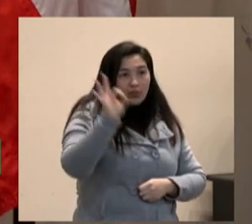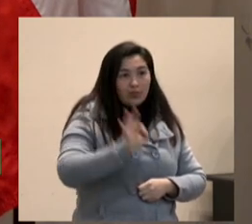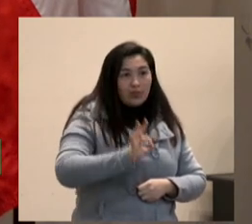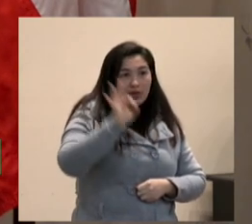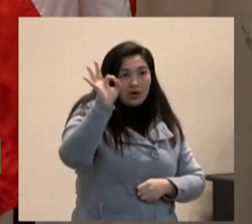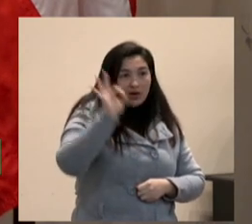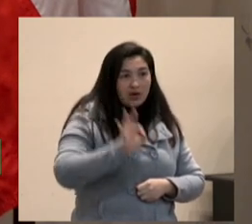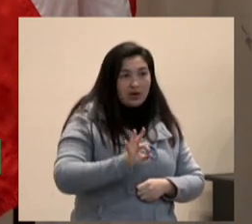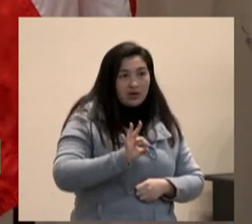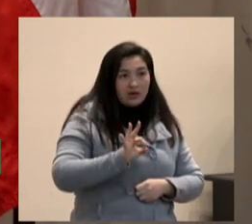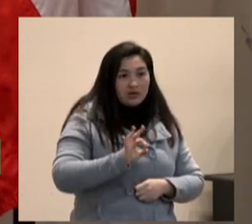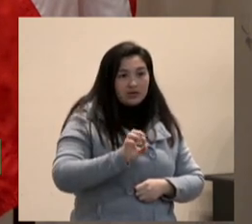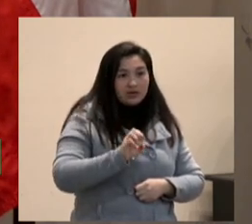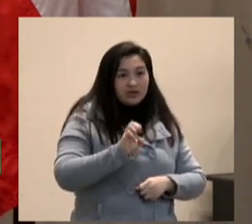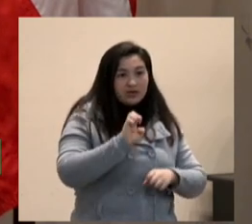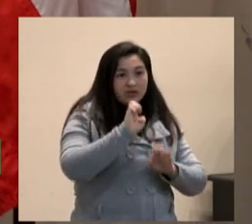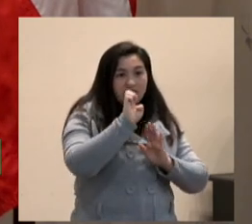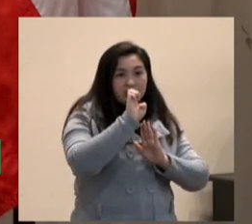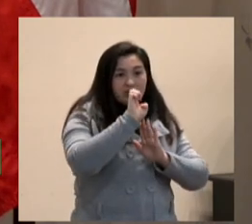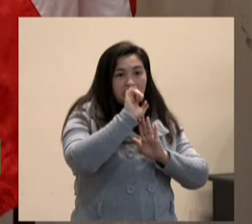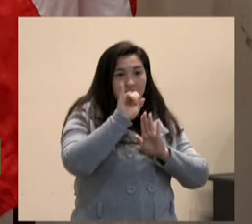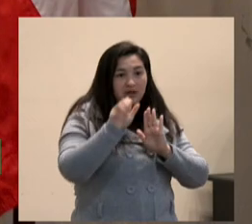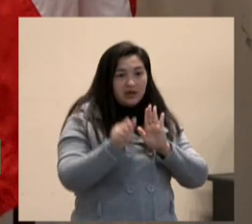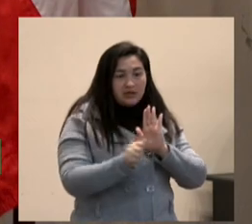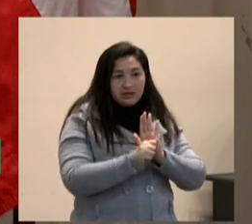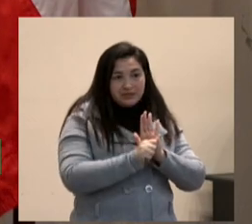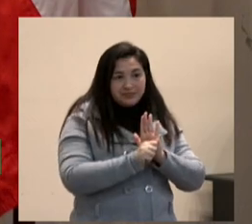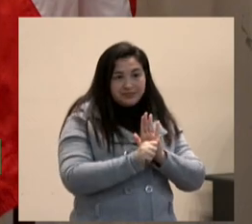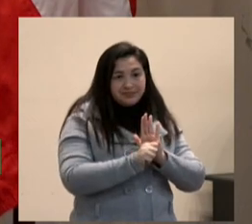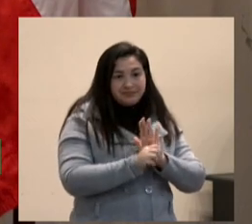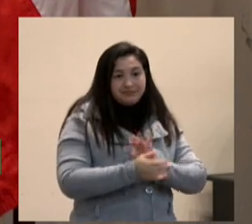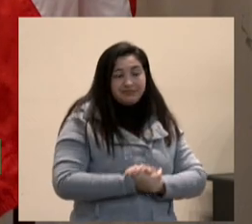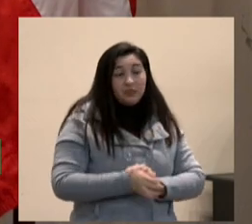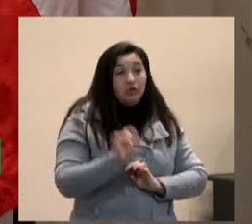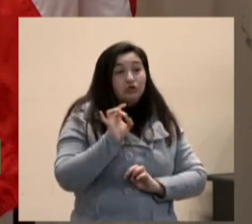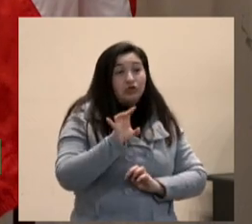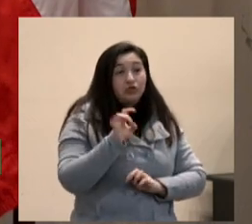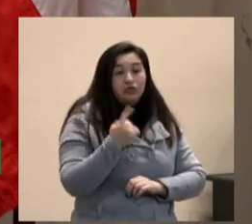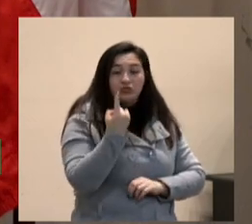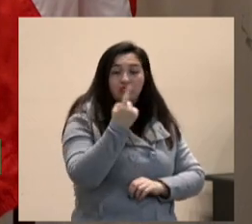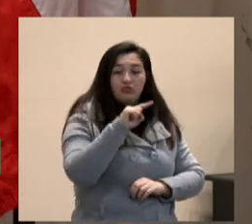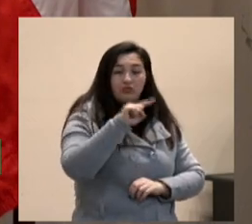1,8% de EJA, ou seja, atende apenas